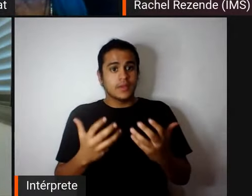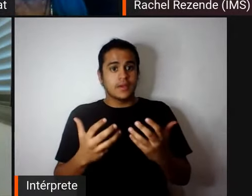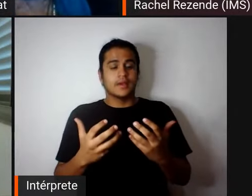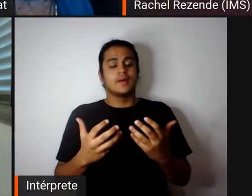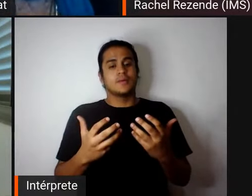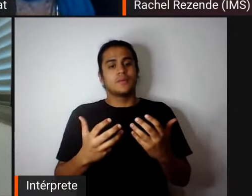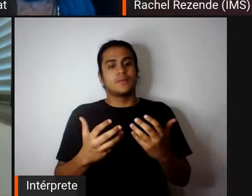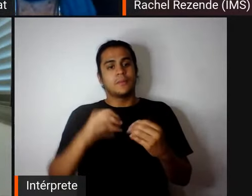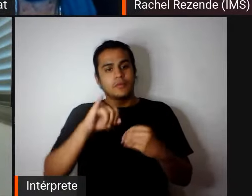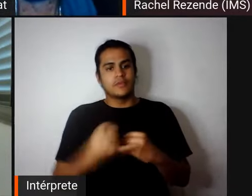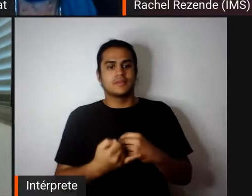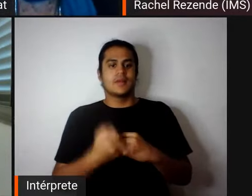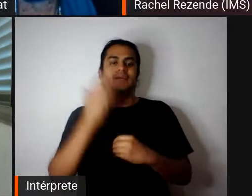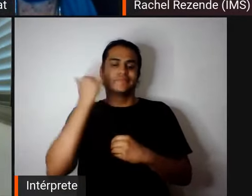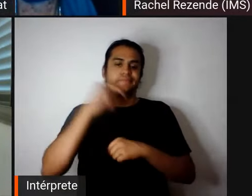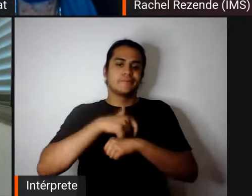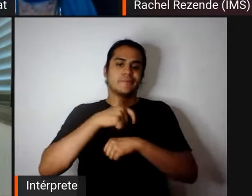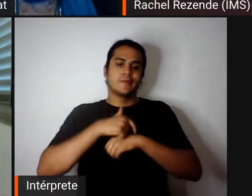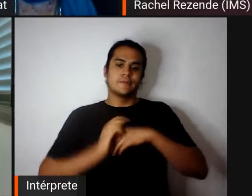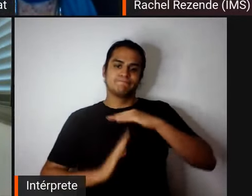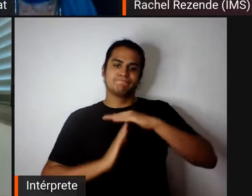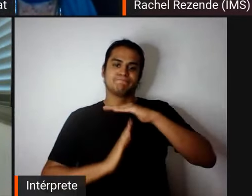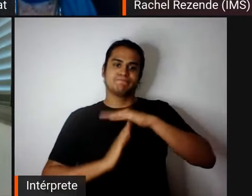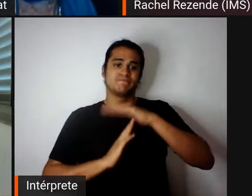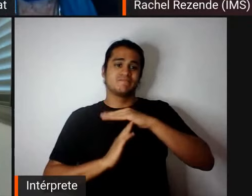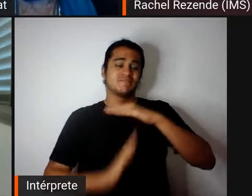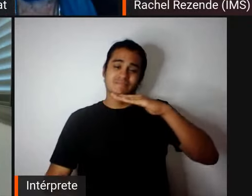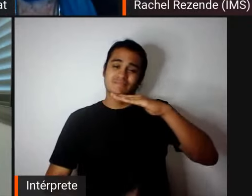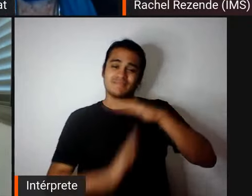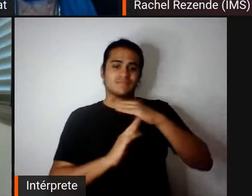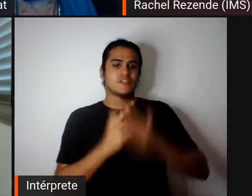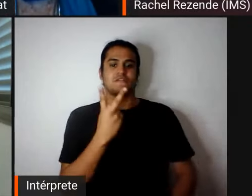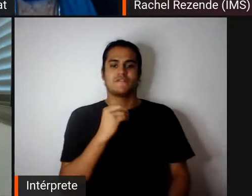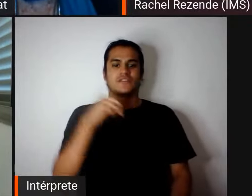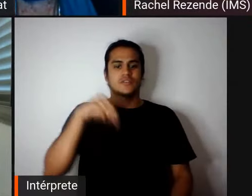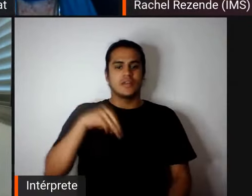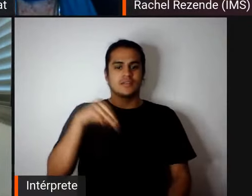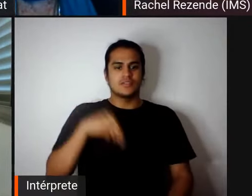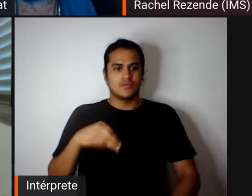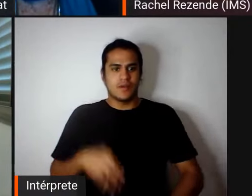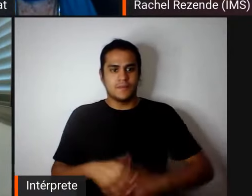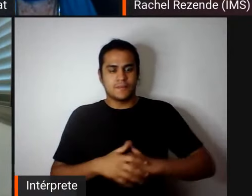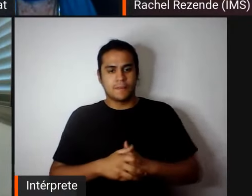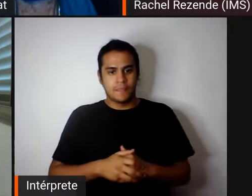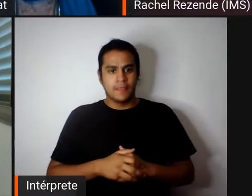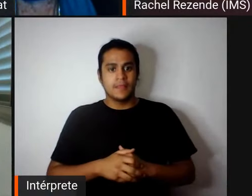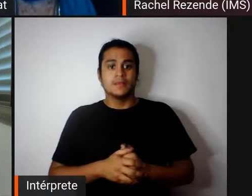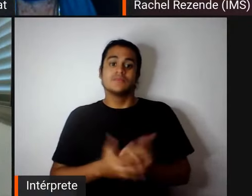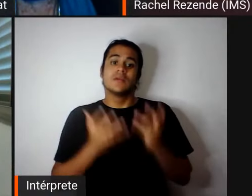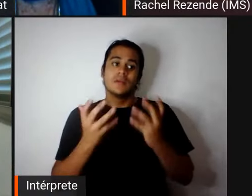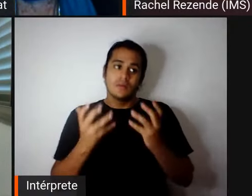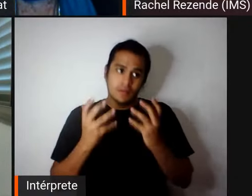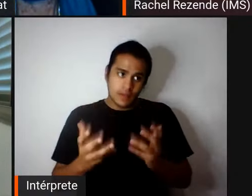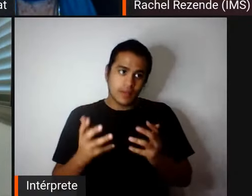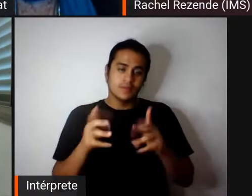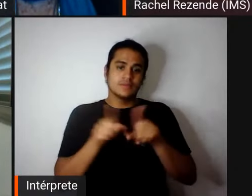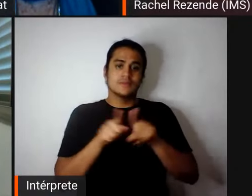tempo previsto, temos uma projeção de no máximo mais 20 minutos da nossa conversa, eu queria muito